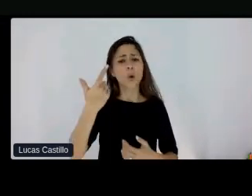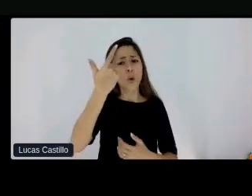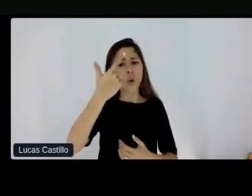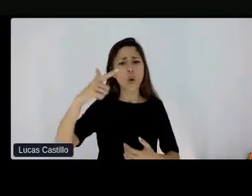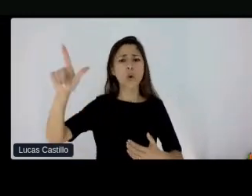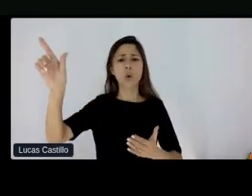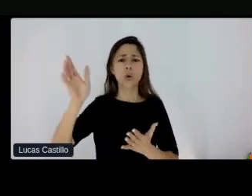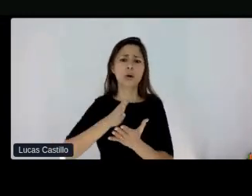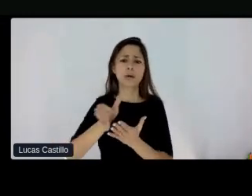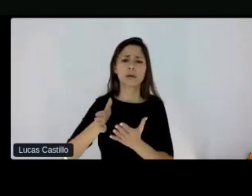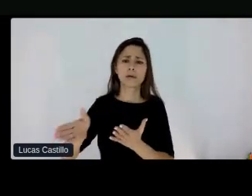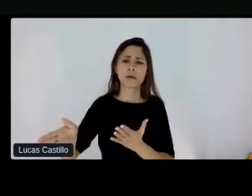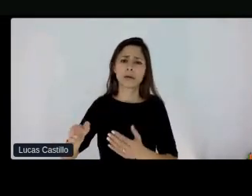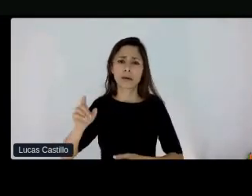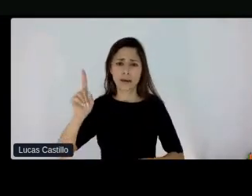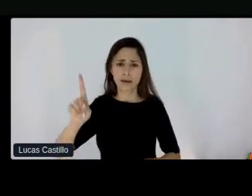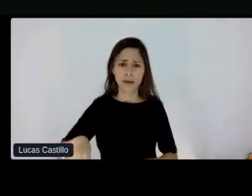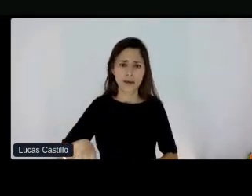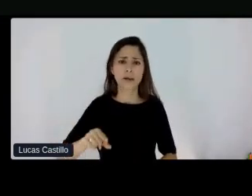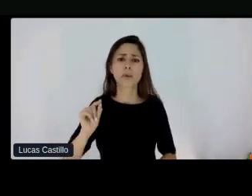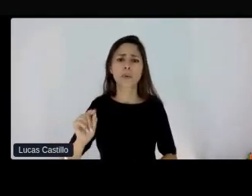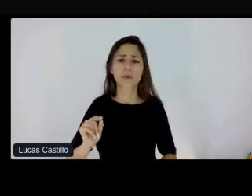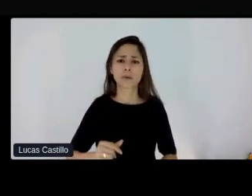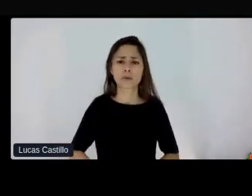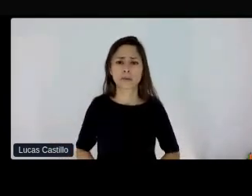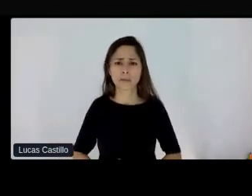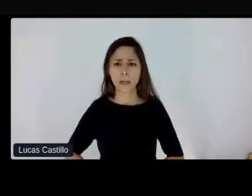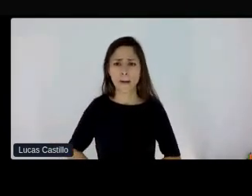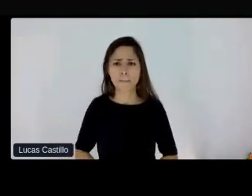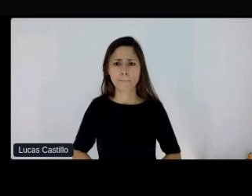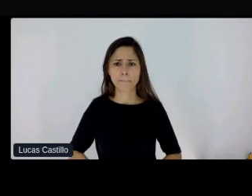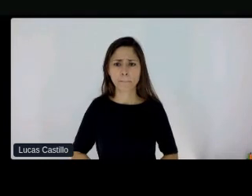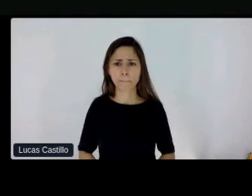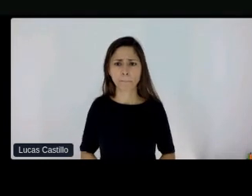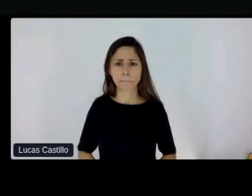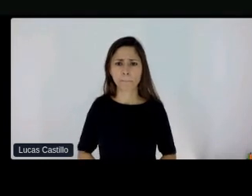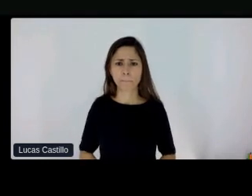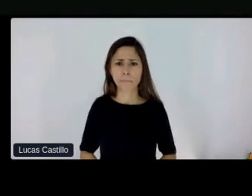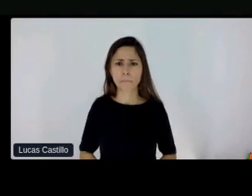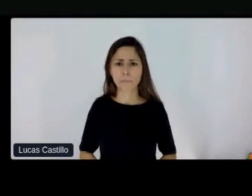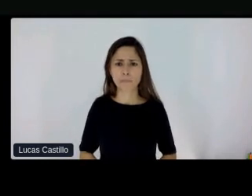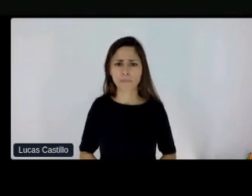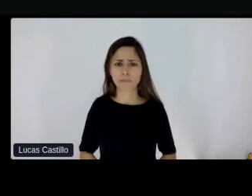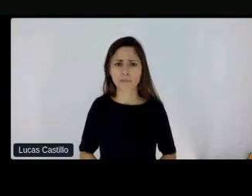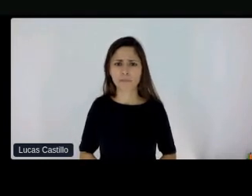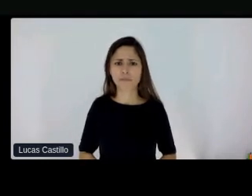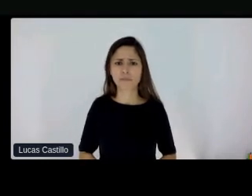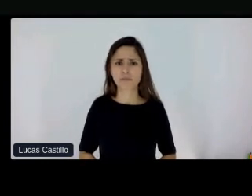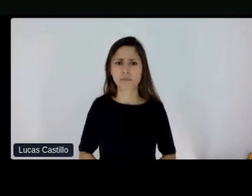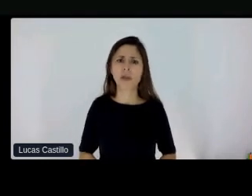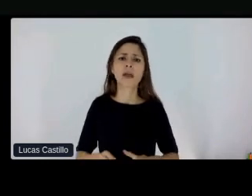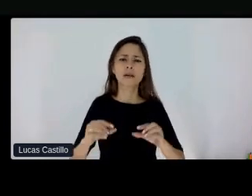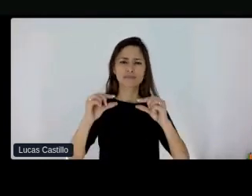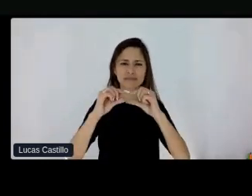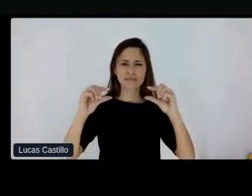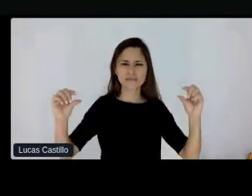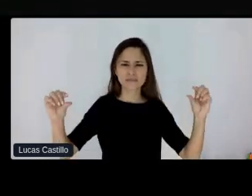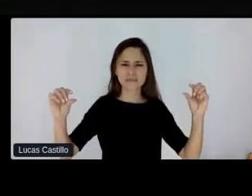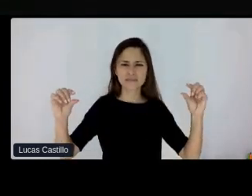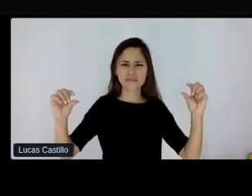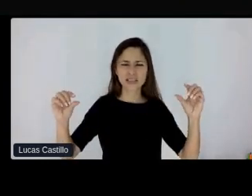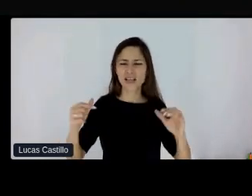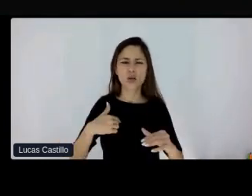uma outra opção para a gente reconhecer, né, além do masculino e do feminino, é o prefiro não me informar.